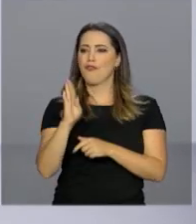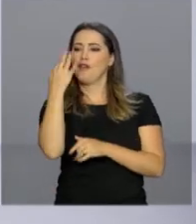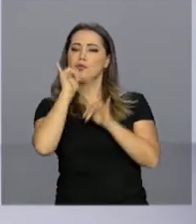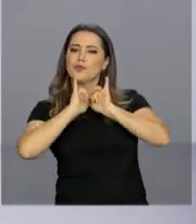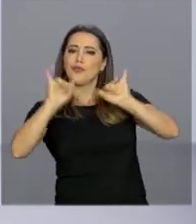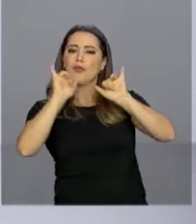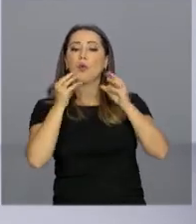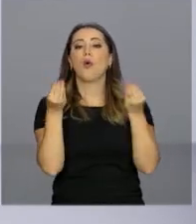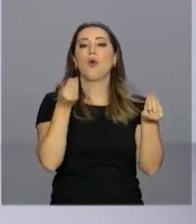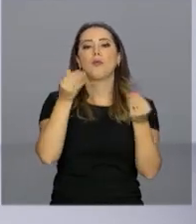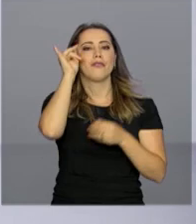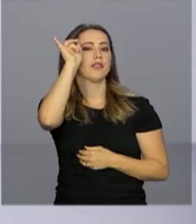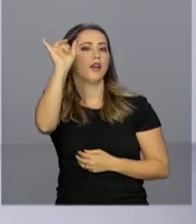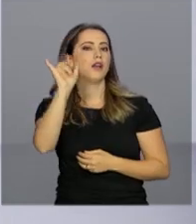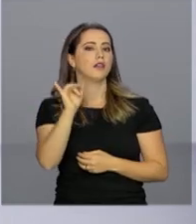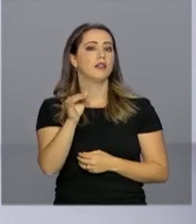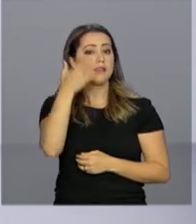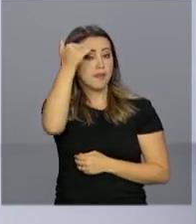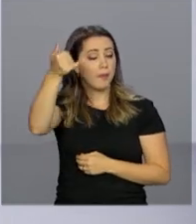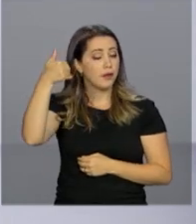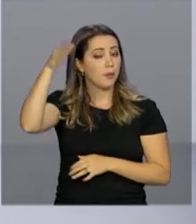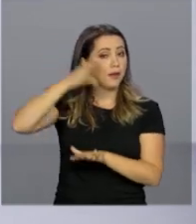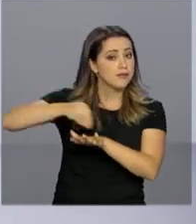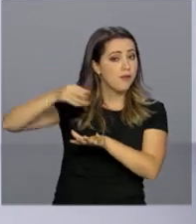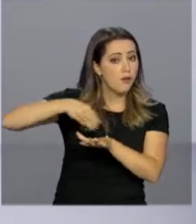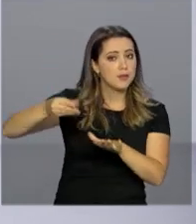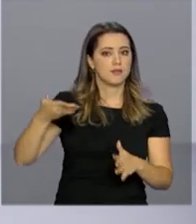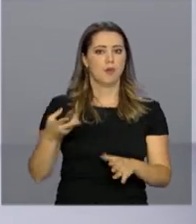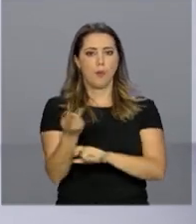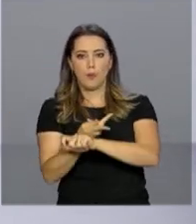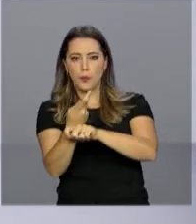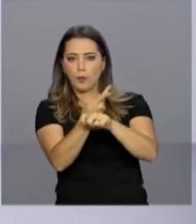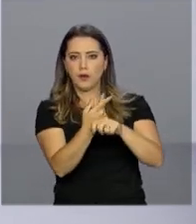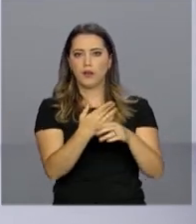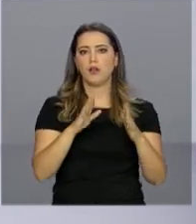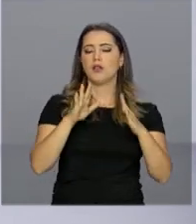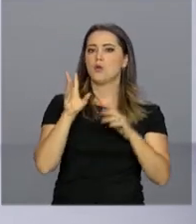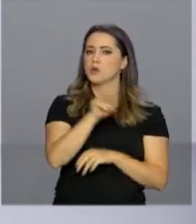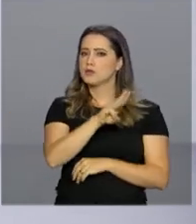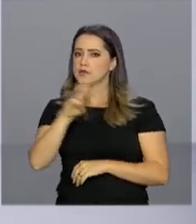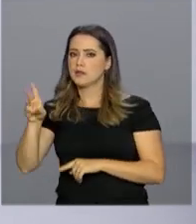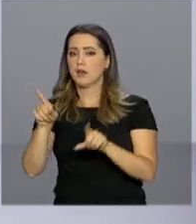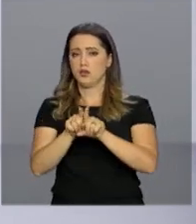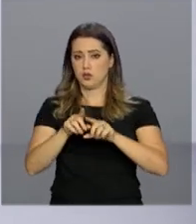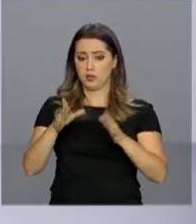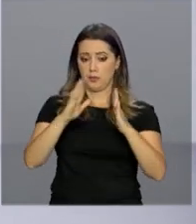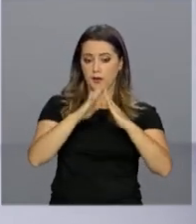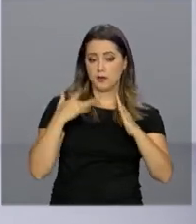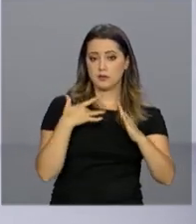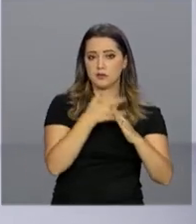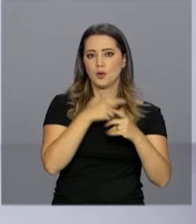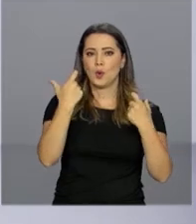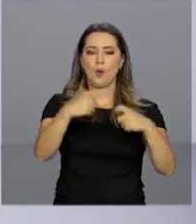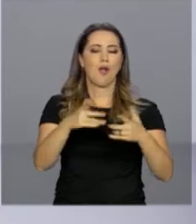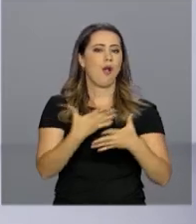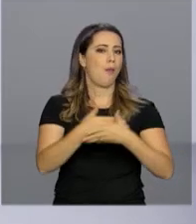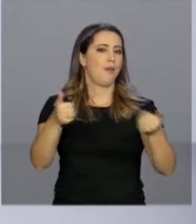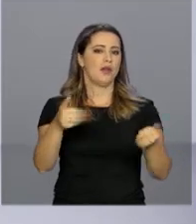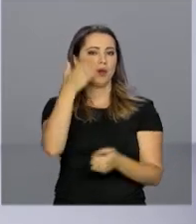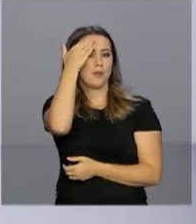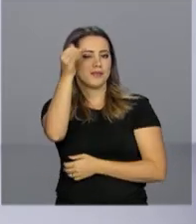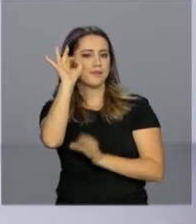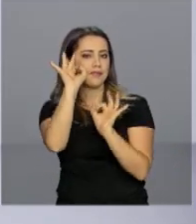arma é a informação o site do ministério da saúde e os postos de saúde são um caminho mais adequado para estar bem